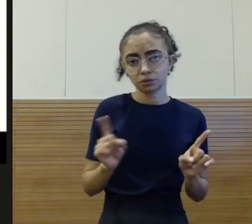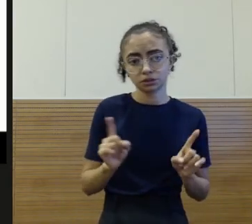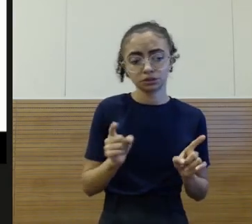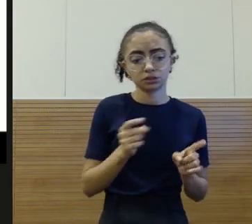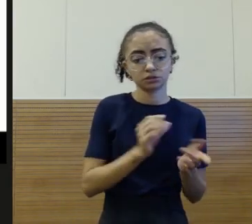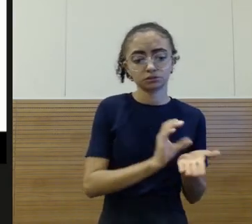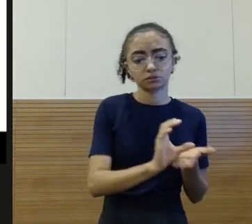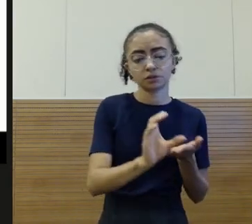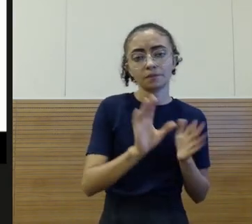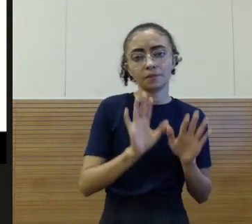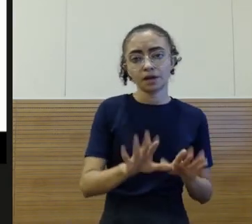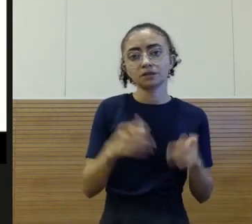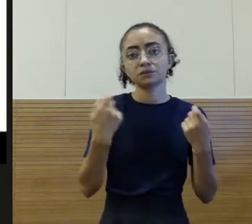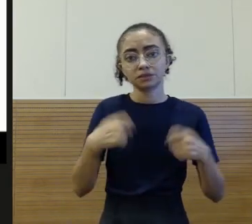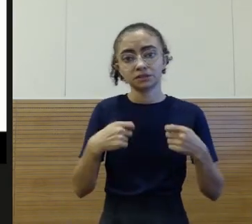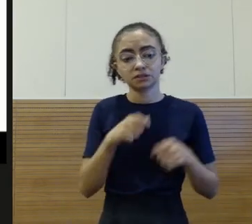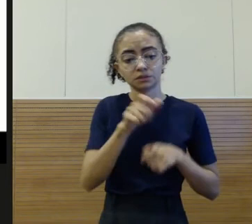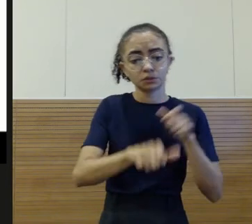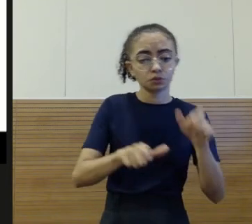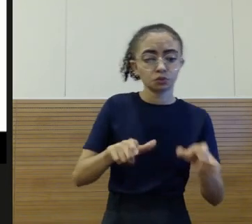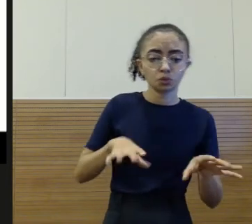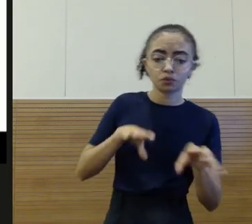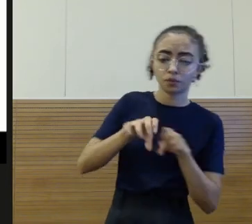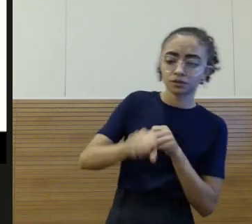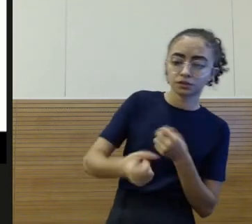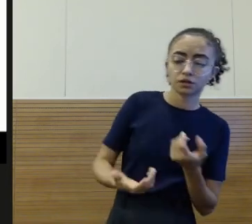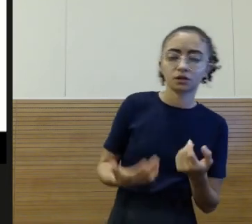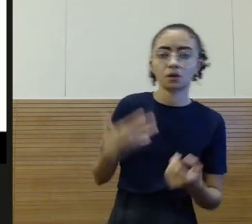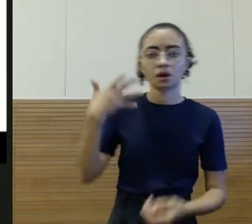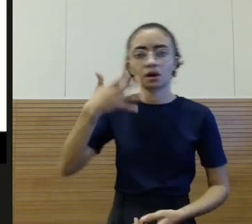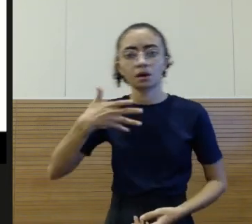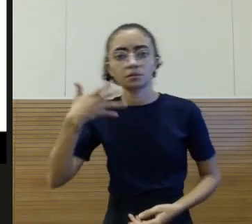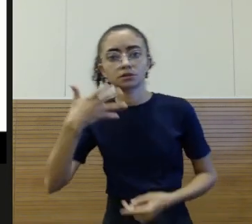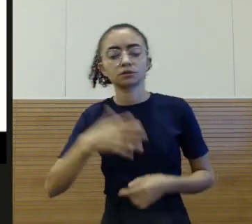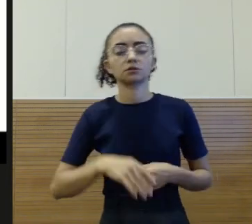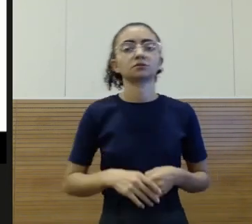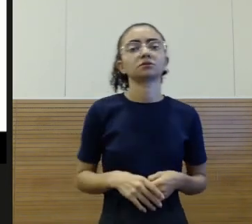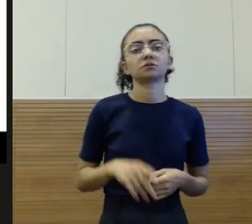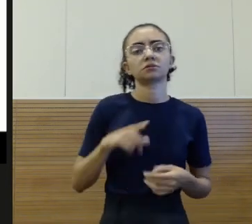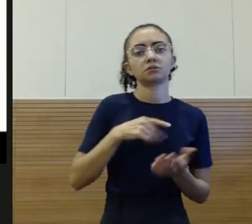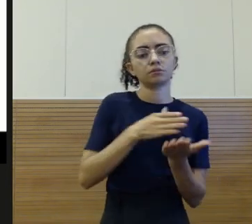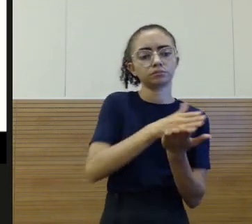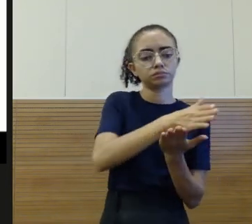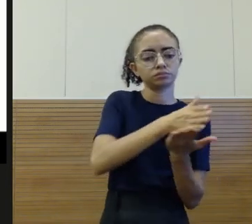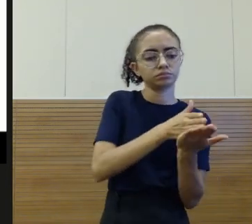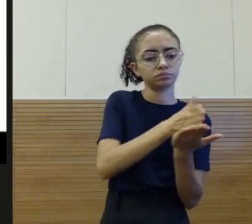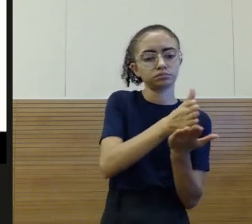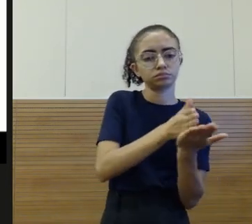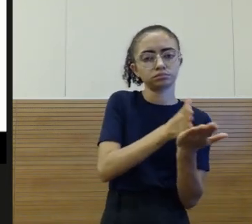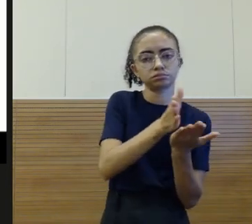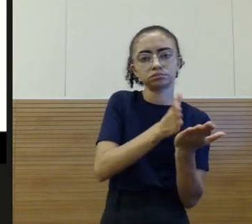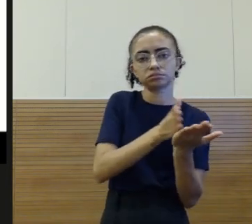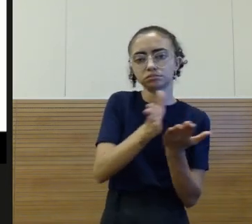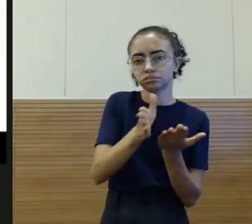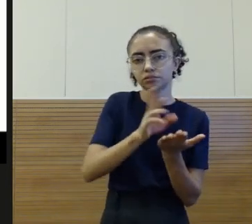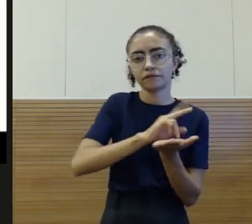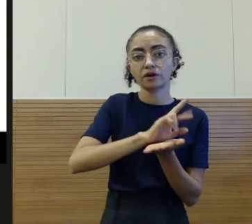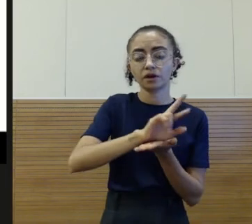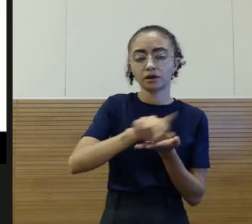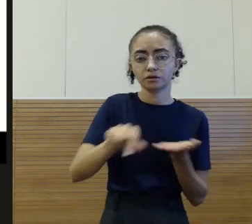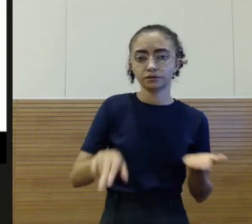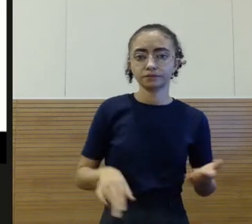de advocacy, capacitação, de promoção, em diferentes linhas de ação muito parecidas ao que